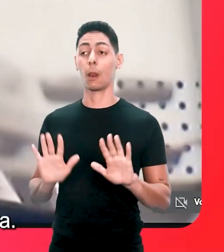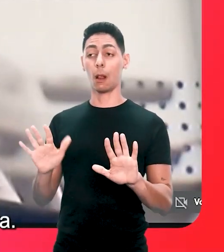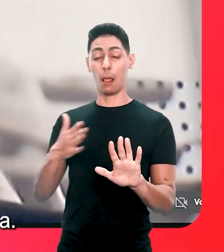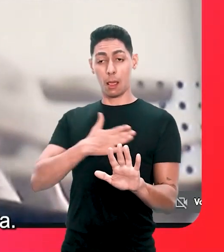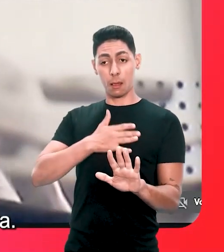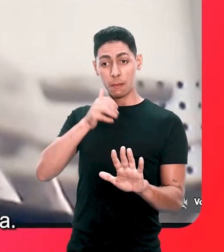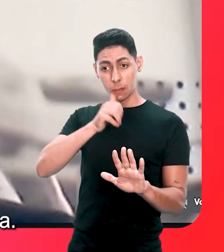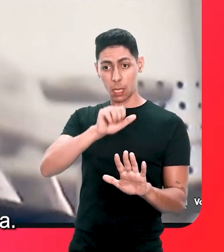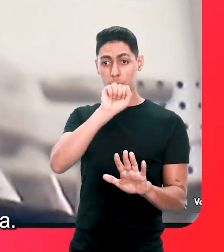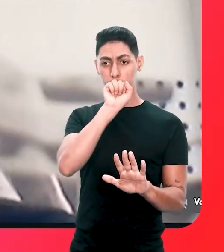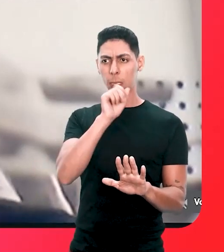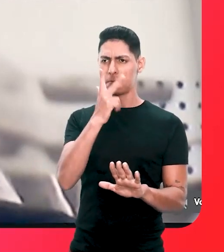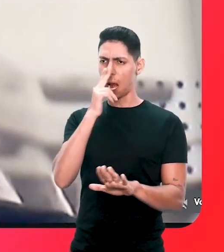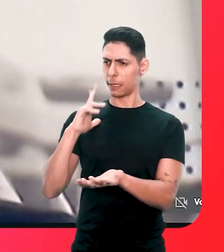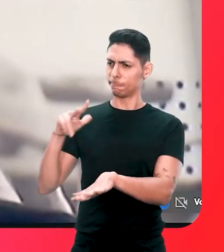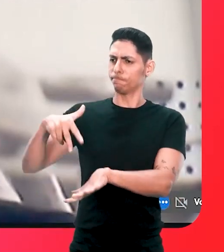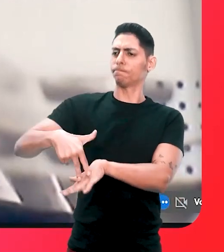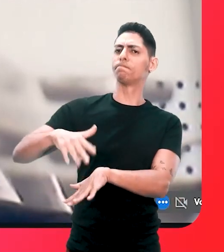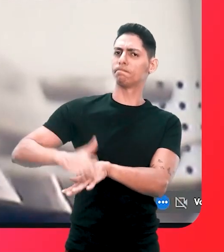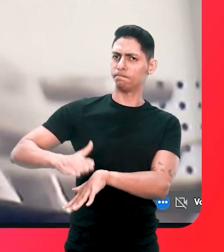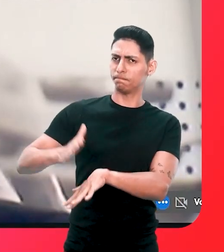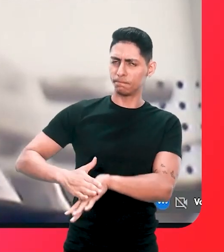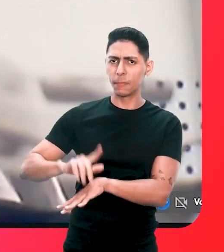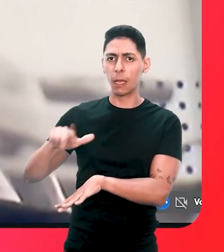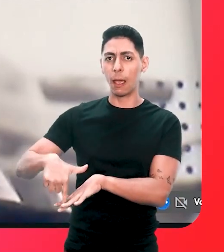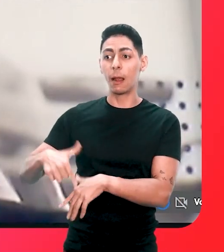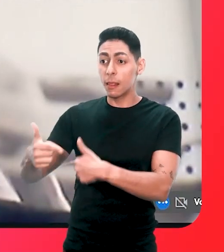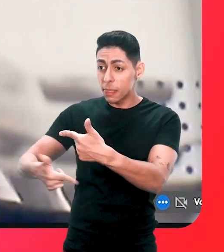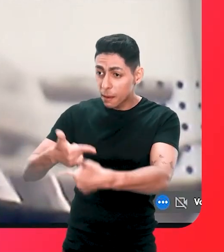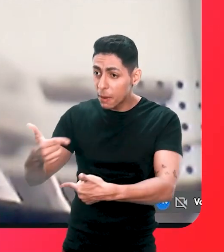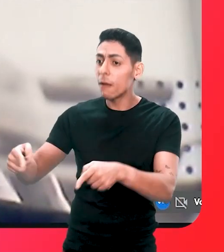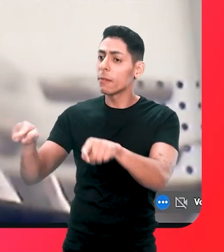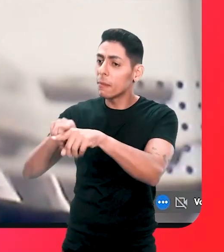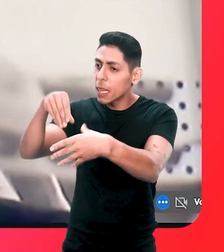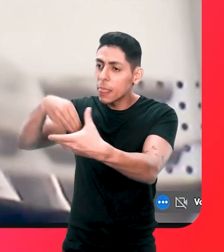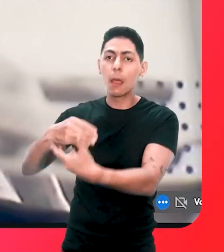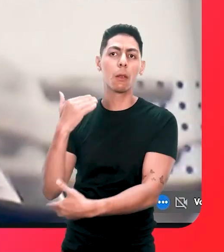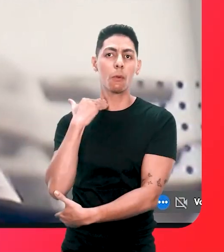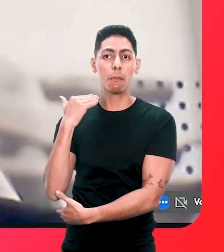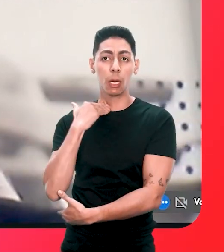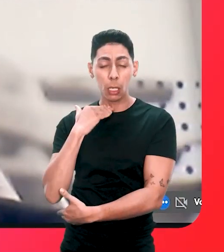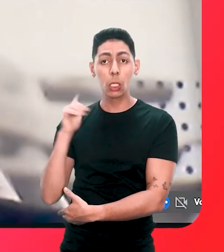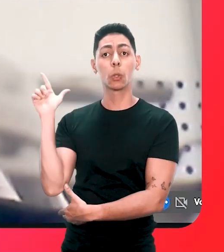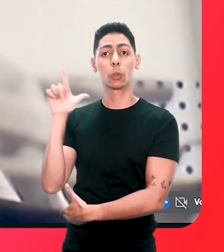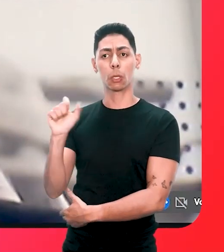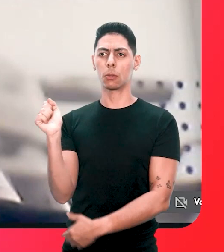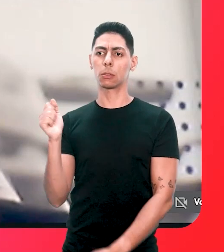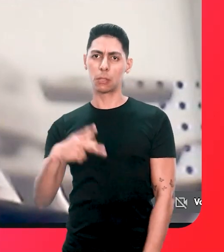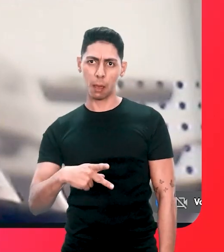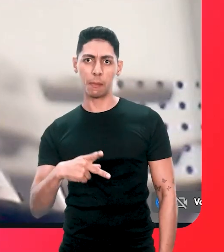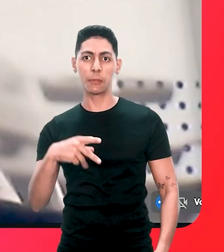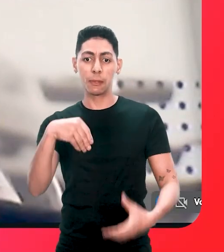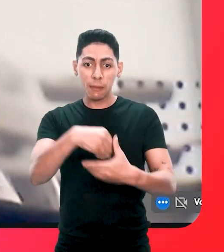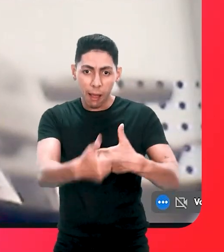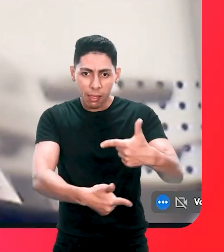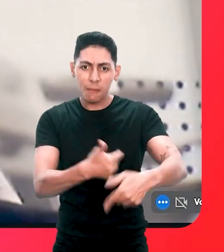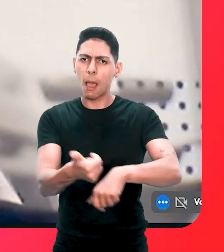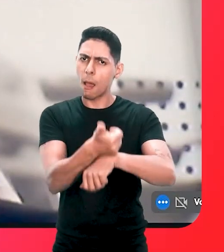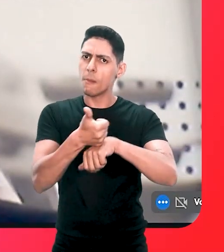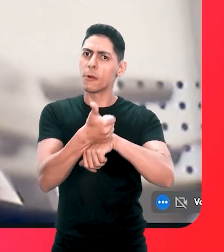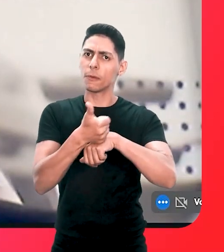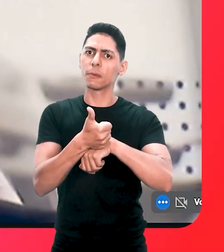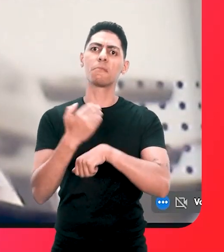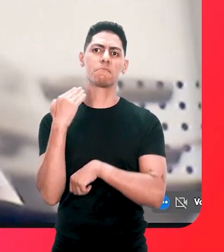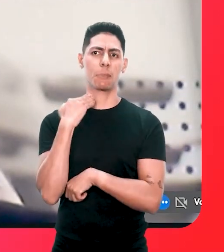é uma precursora. A minha mãe era bancária e se aposentou como bancária. Uma mulher na